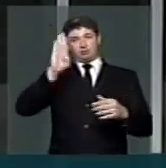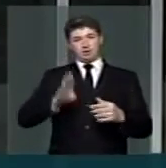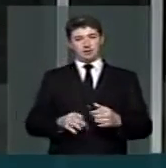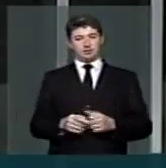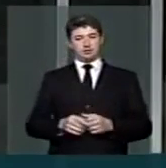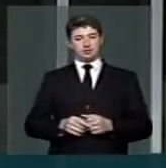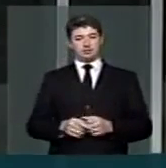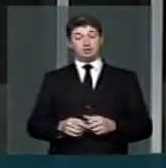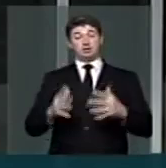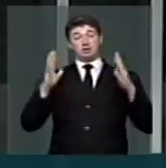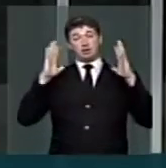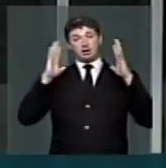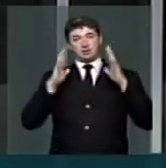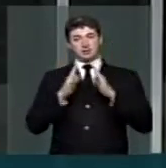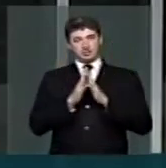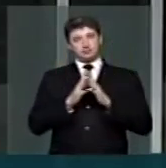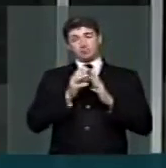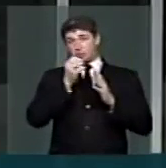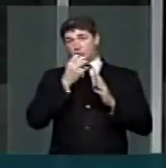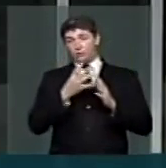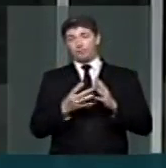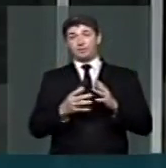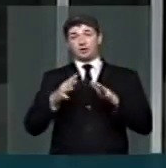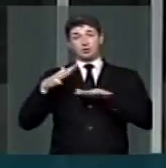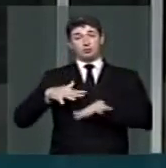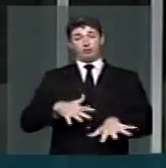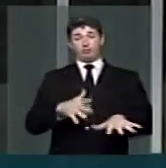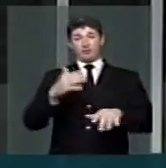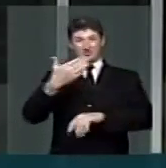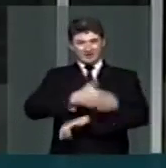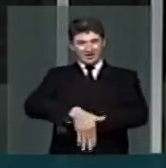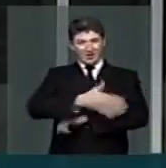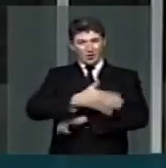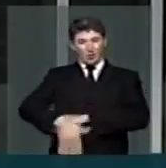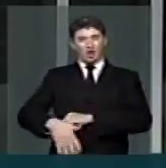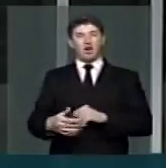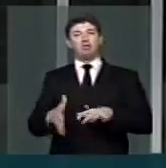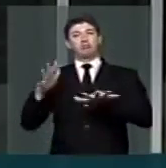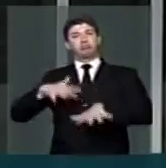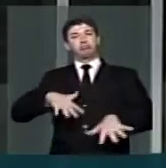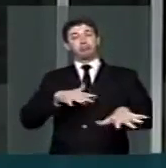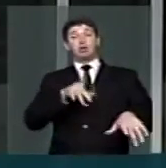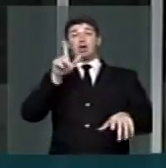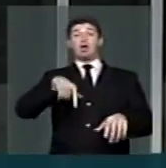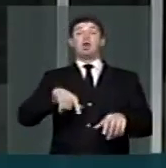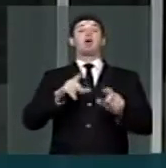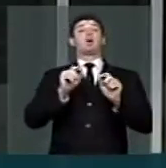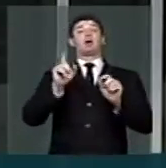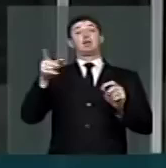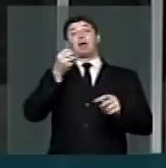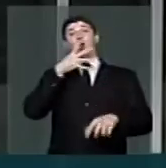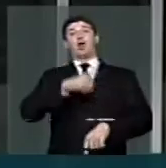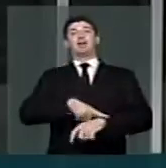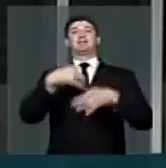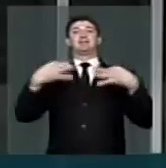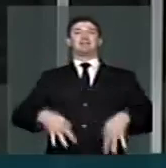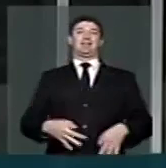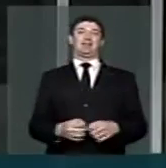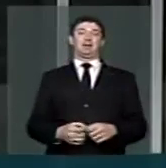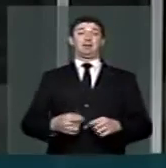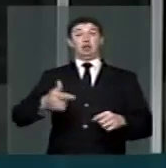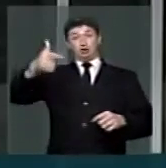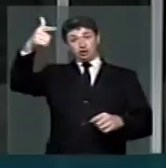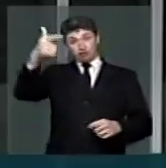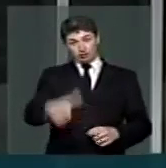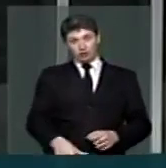país. Felizmente, os movimentos que foram às ruas são movimentos que vieram em boa hora para, mais